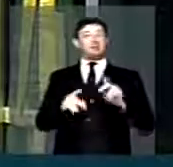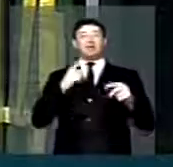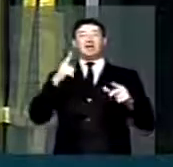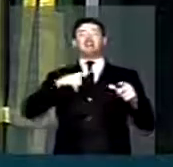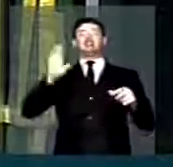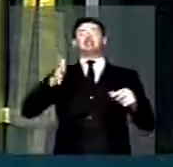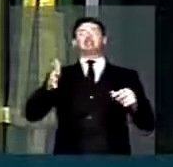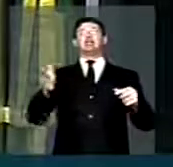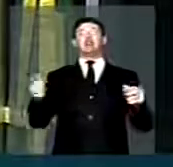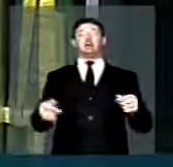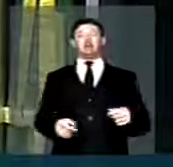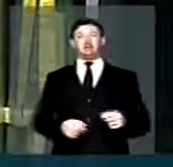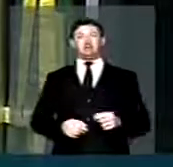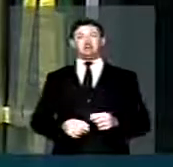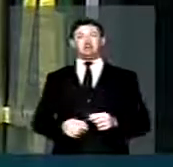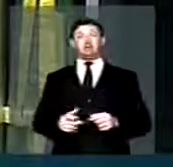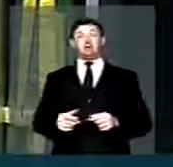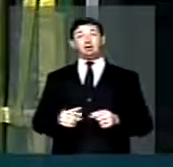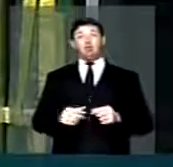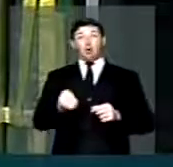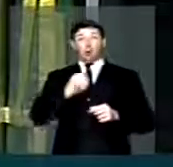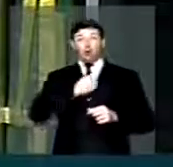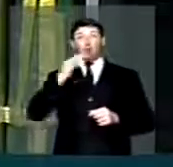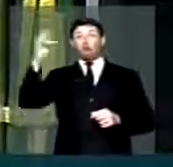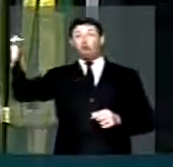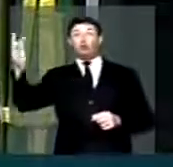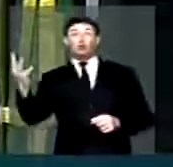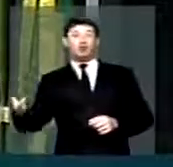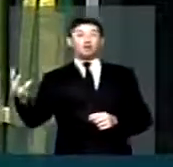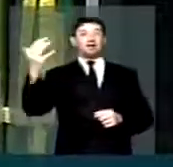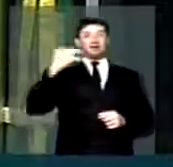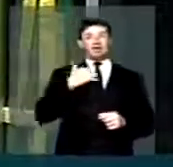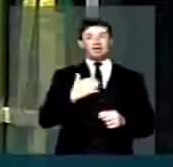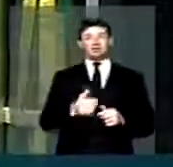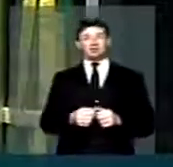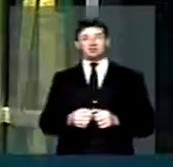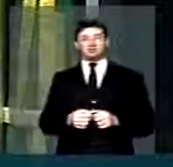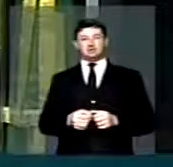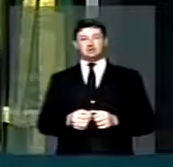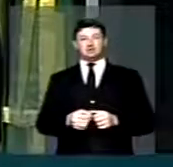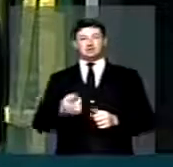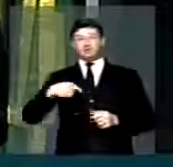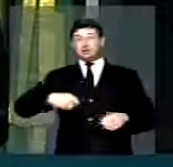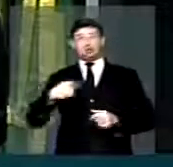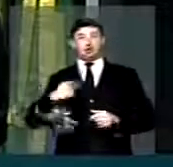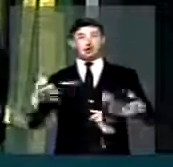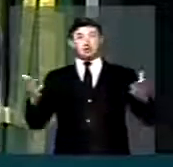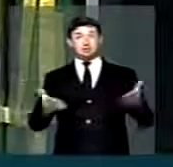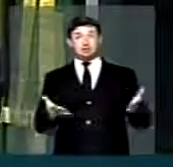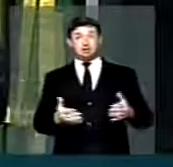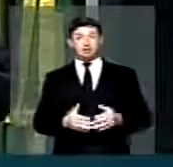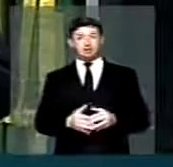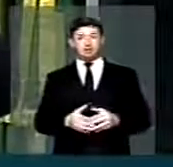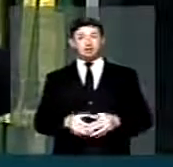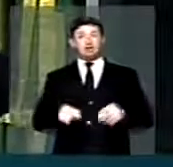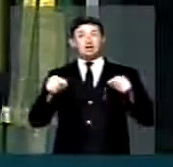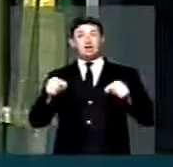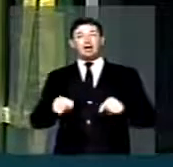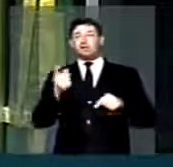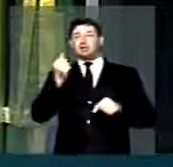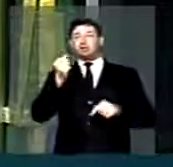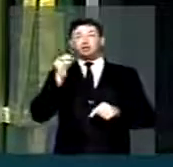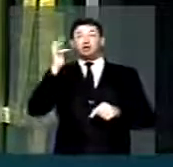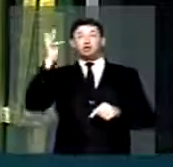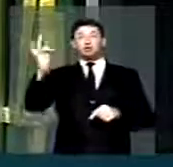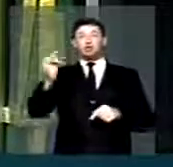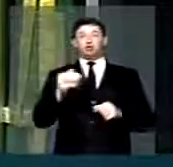pagar, tiveram que trazer lá do futuro. Os ativos que a gente tinha, nós estamos gastando tudo isso. Isso é dinheiro do jantar,